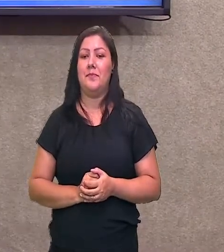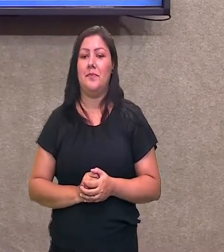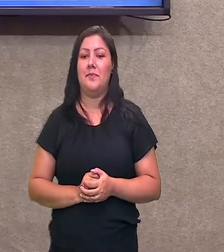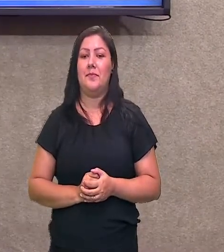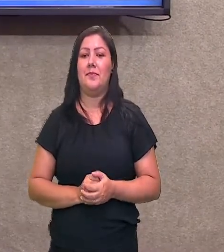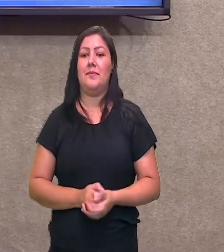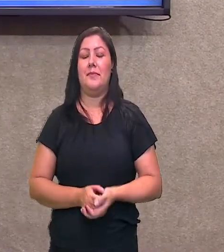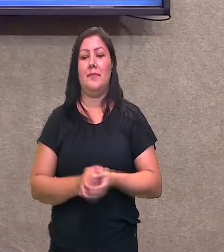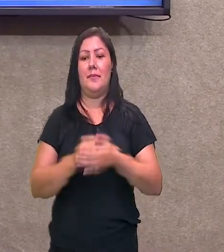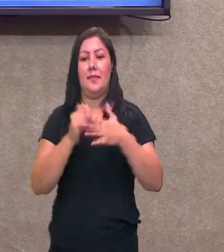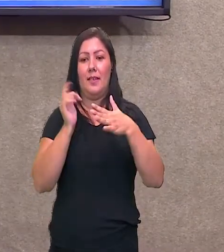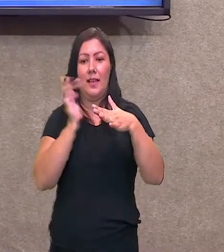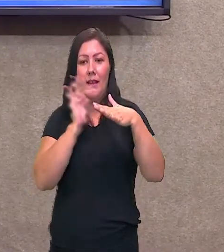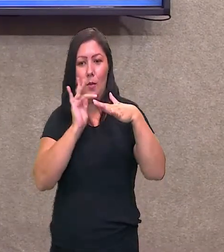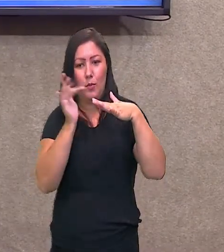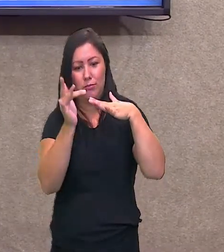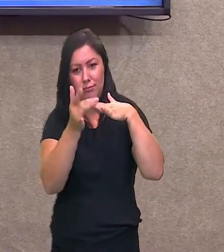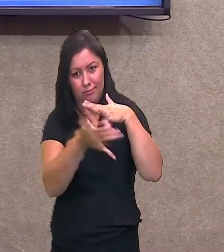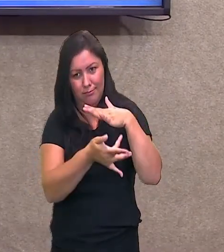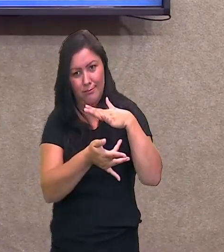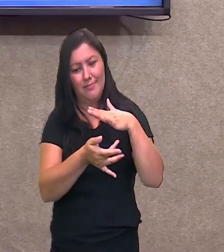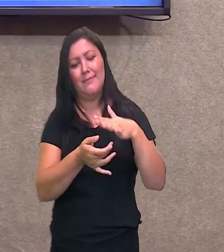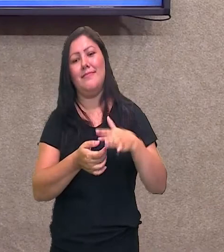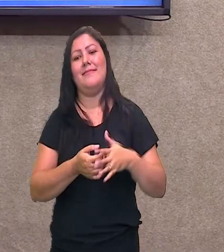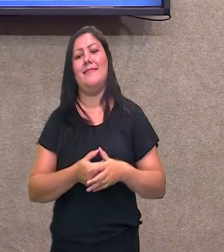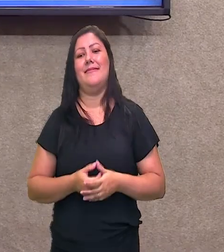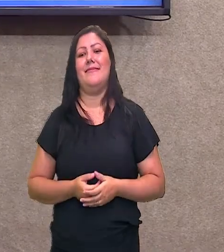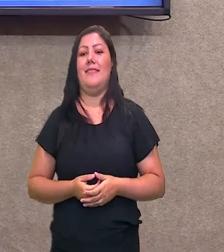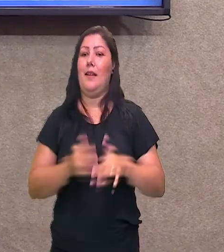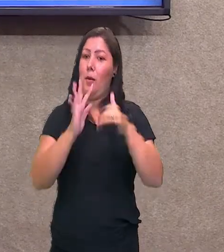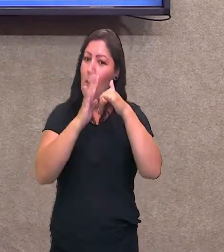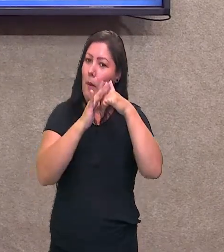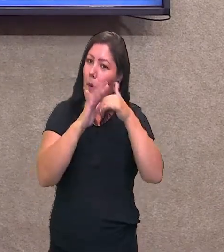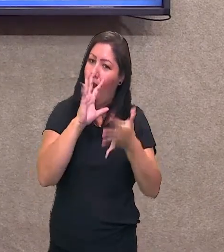E acesse as nossas redes sociais e se